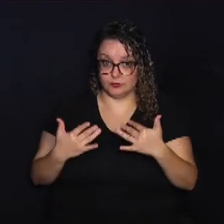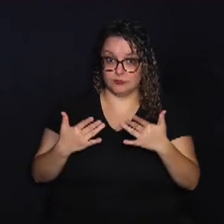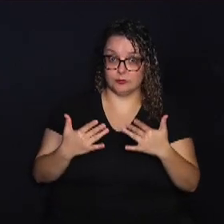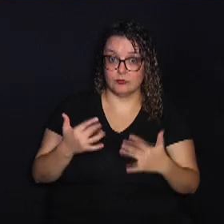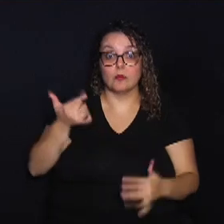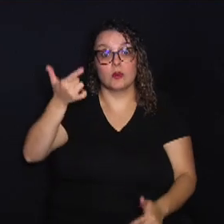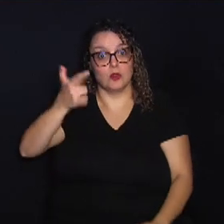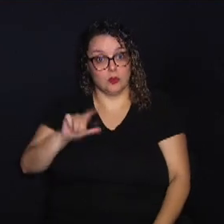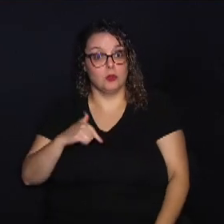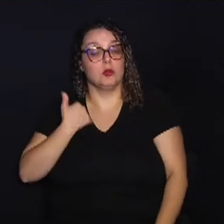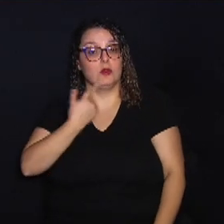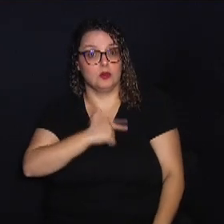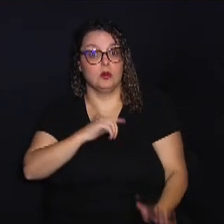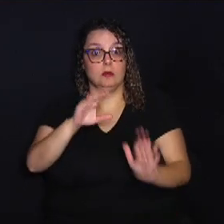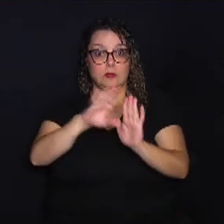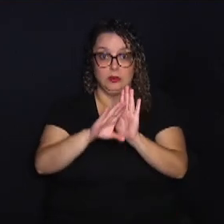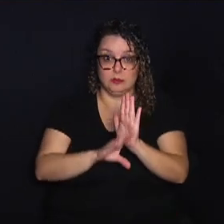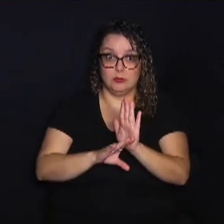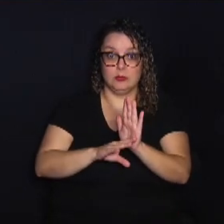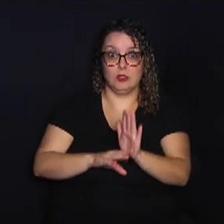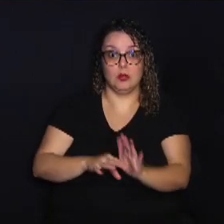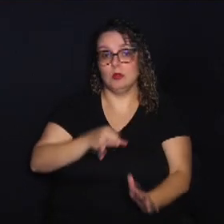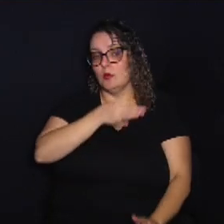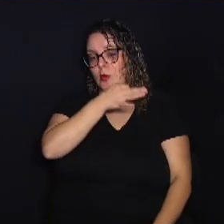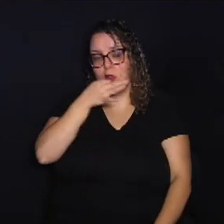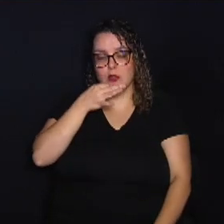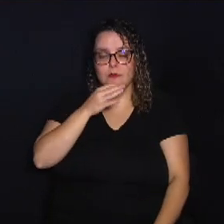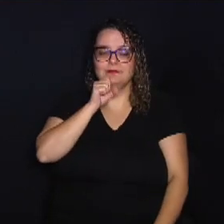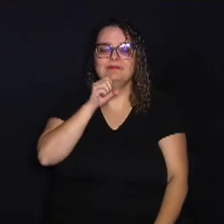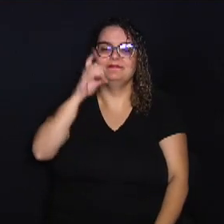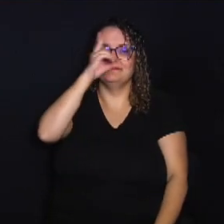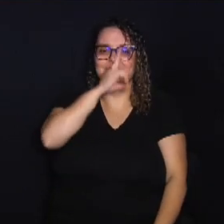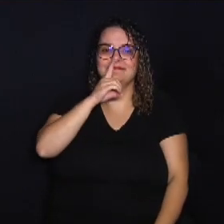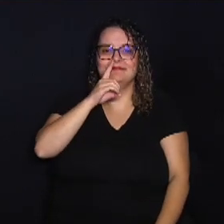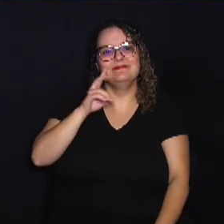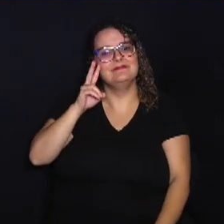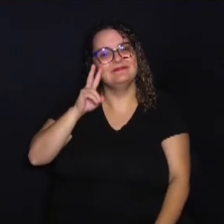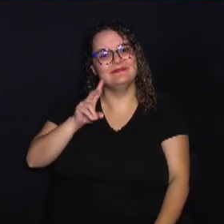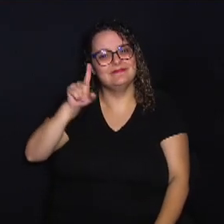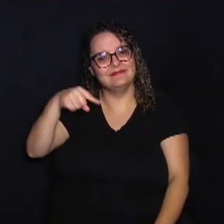audiência. Continue na nossa programação, ótimo fim de semana e nos